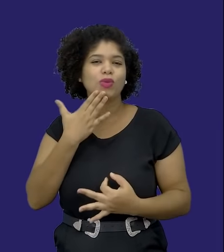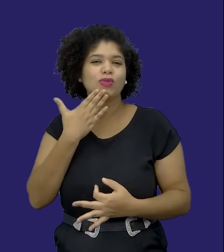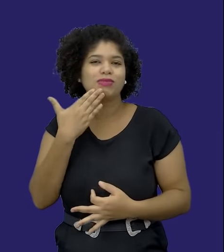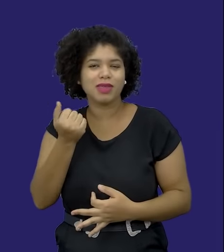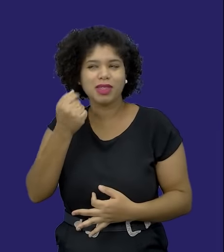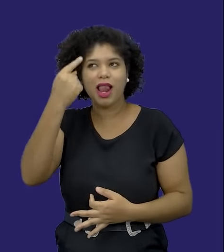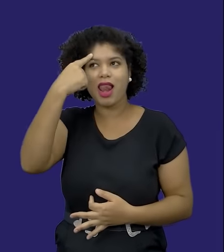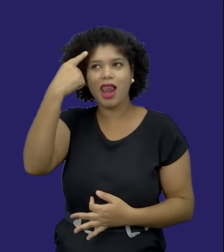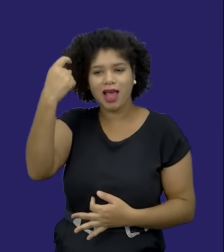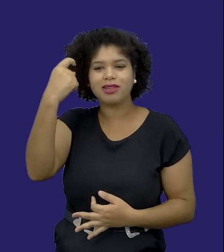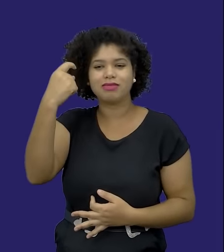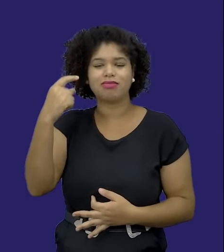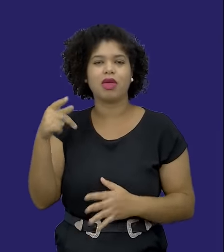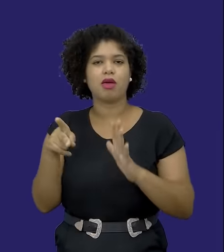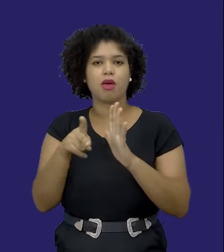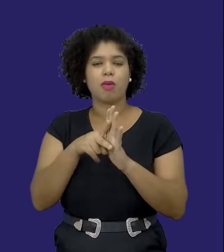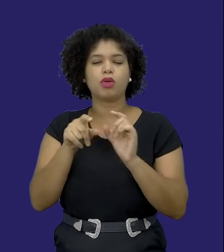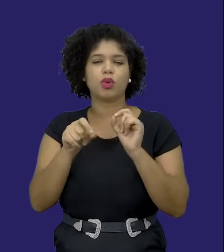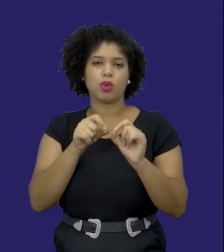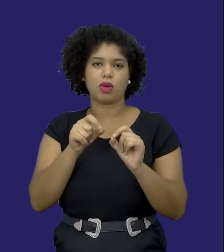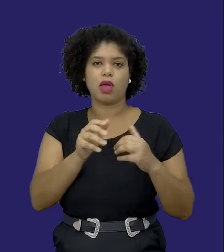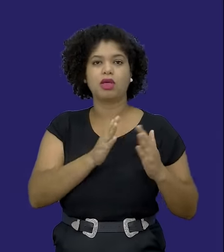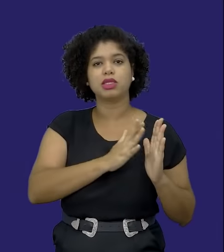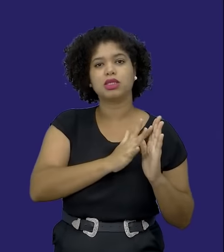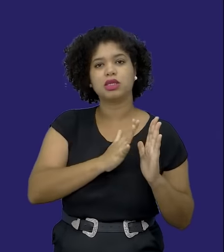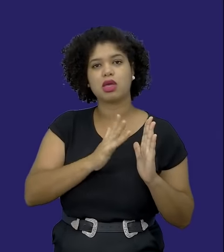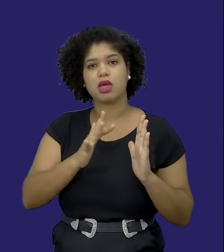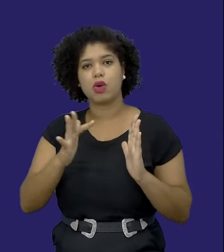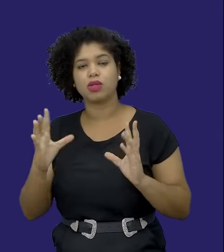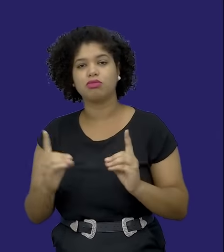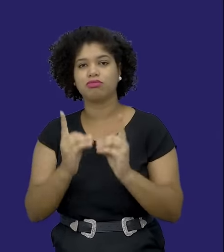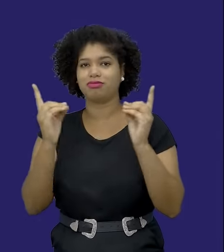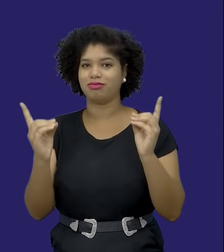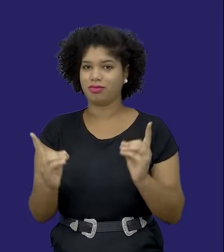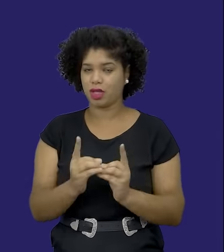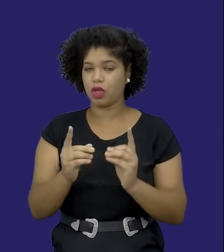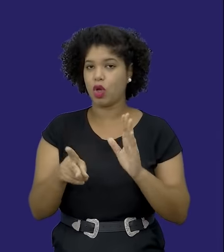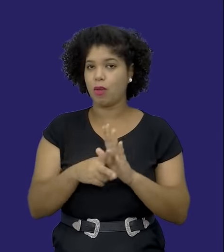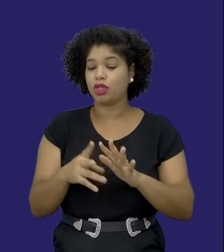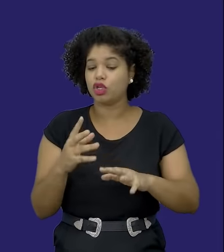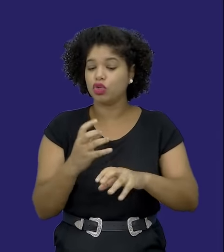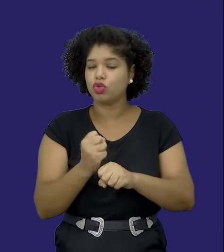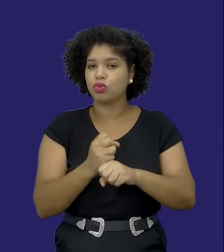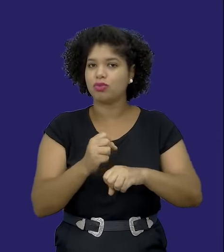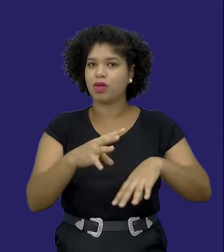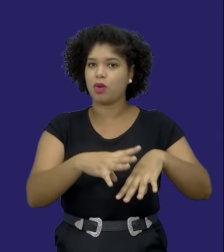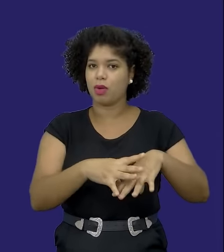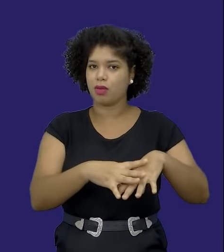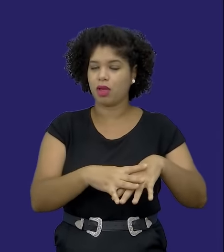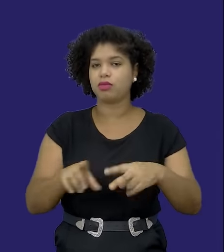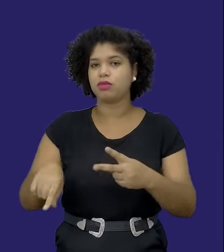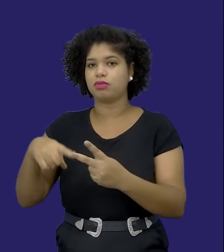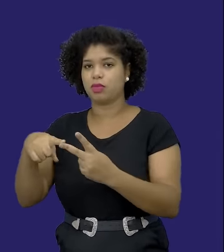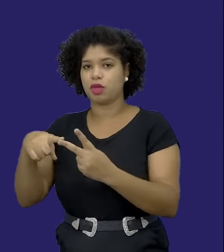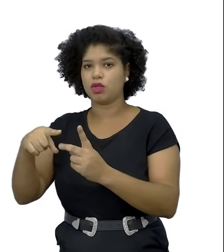essas ideias a partir da sequência didática, pensando no pensamento aritmético e no campo